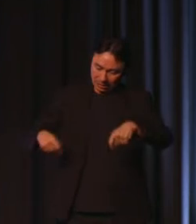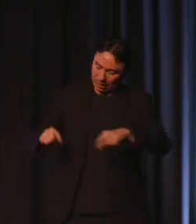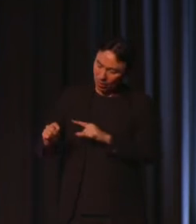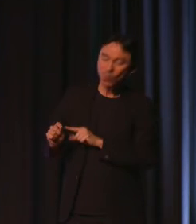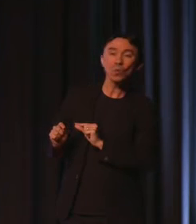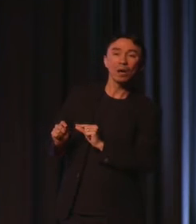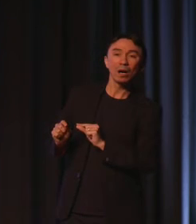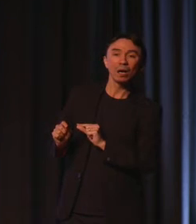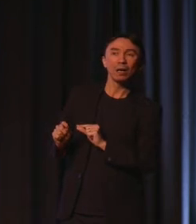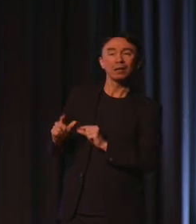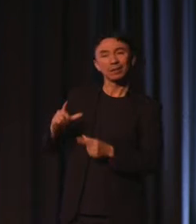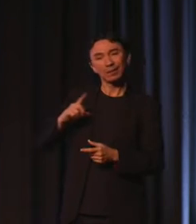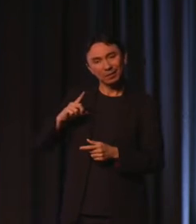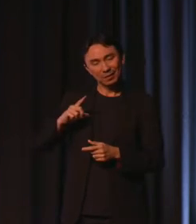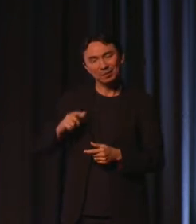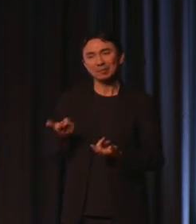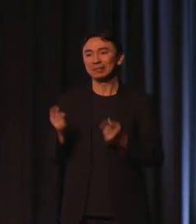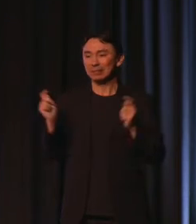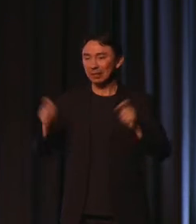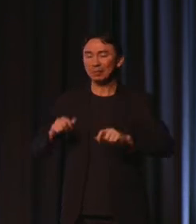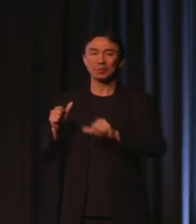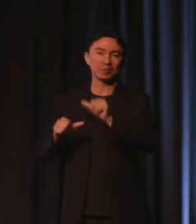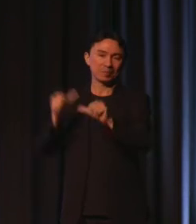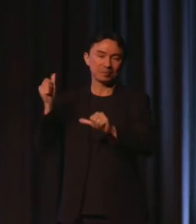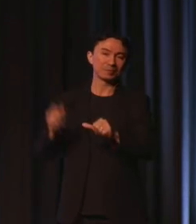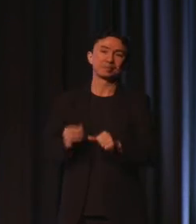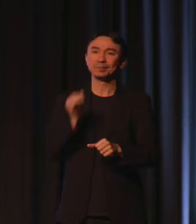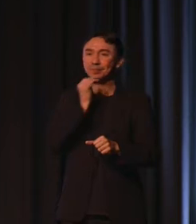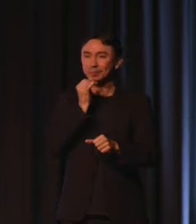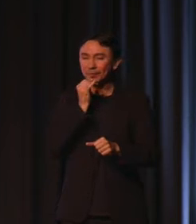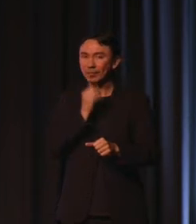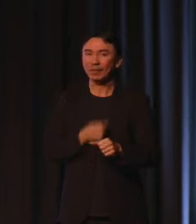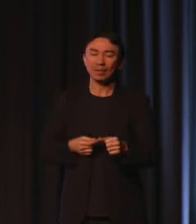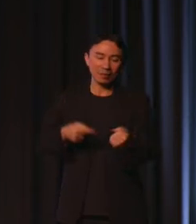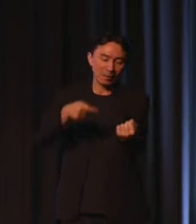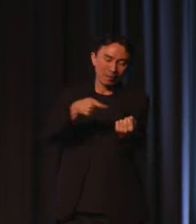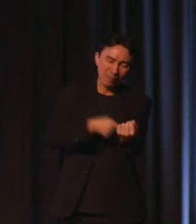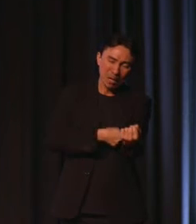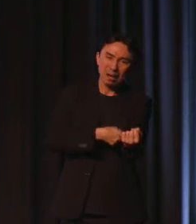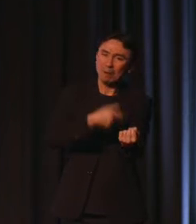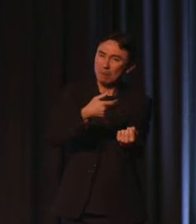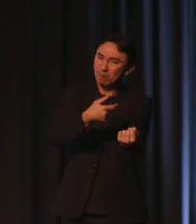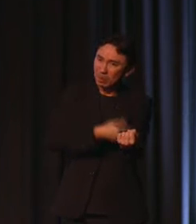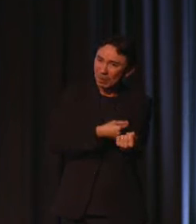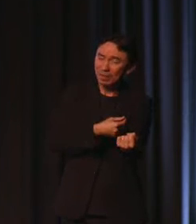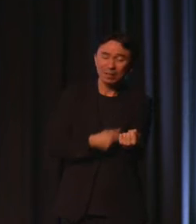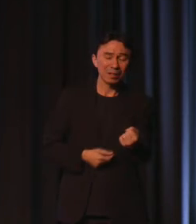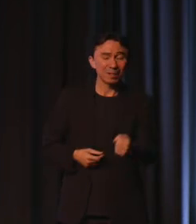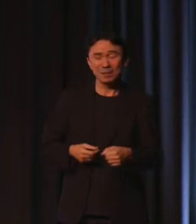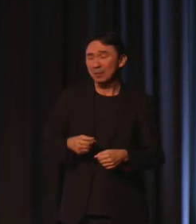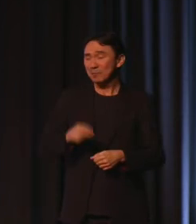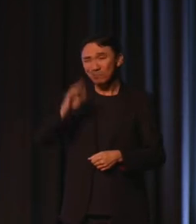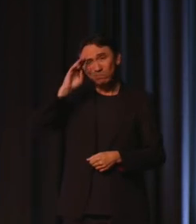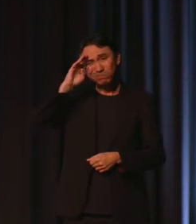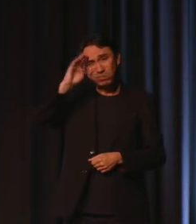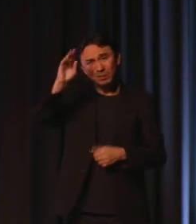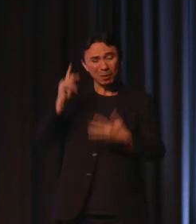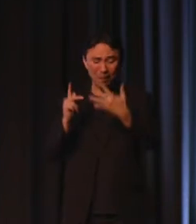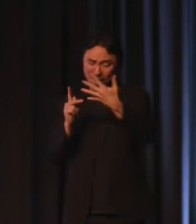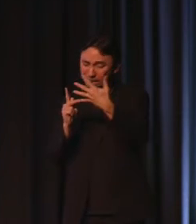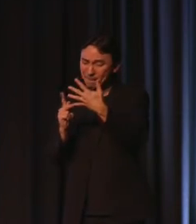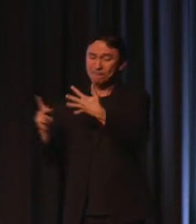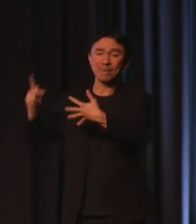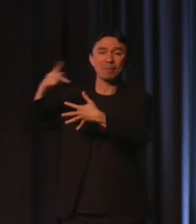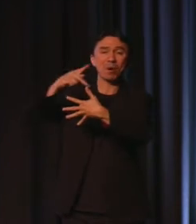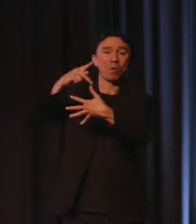melhoria. Então, o modo de aplicação vem em primeiro lugar, independente se adulto, aliás, adulto, modo de aplicação,